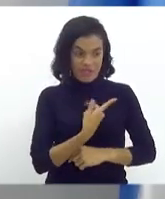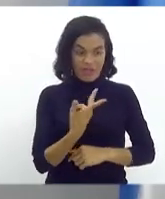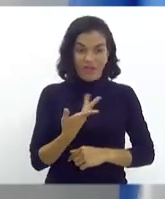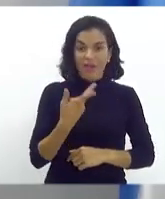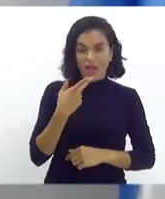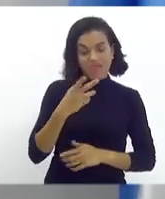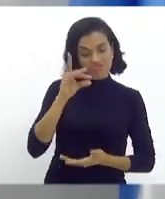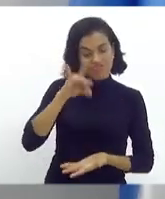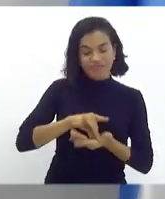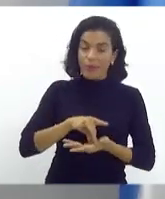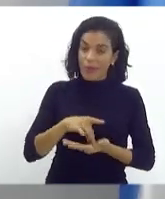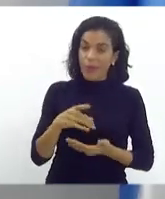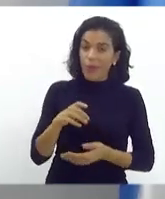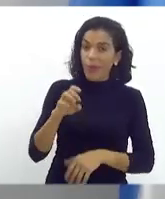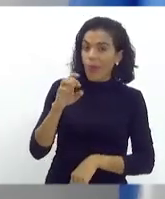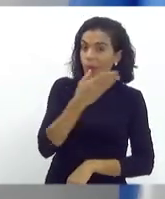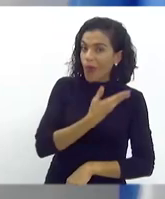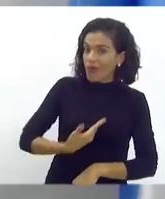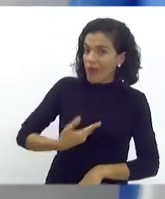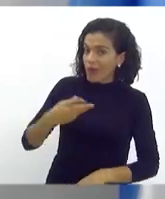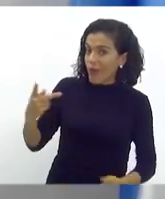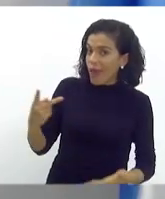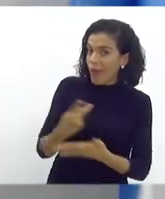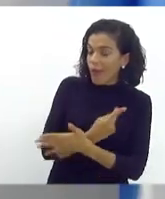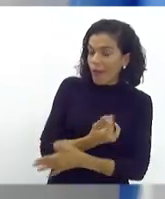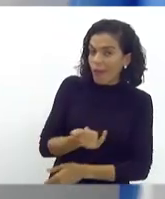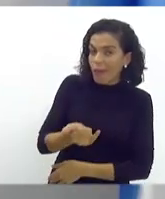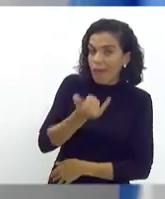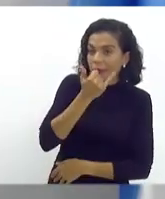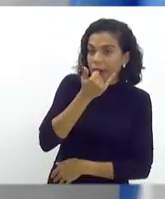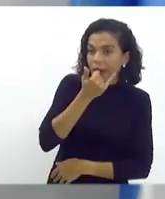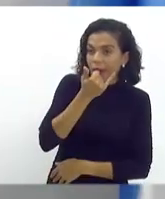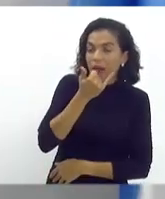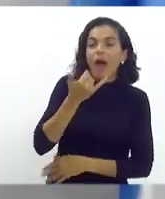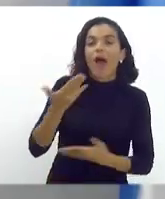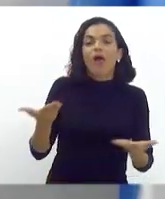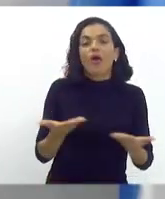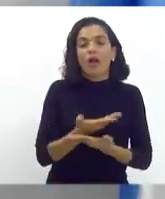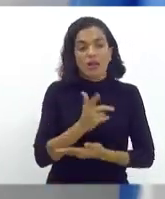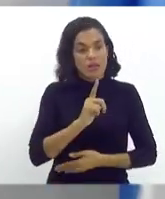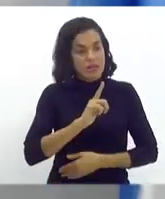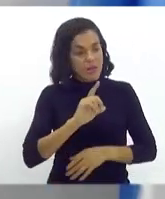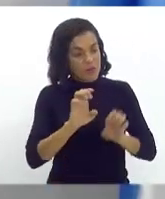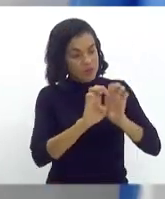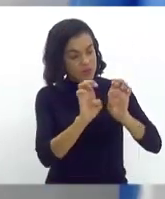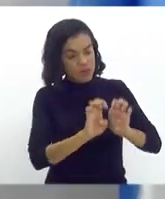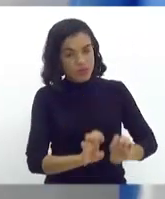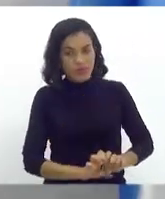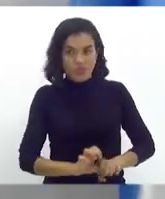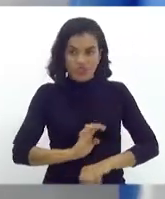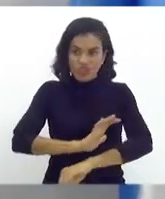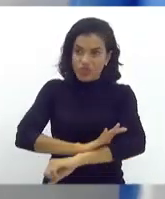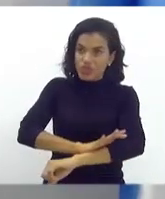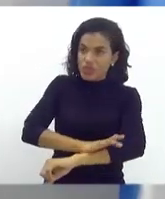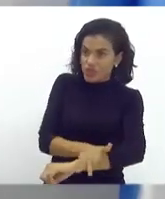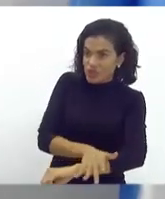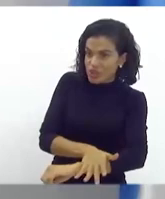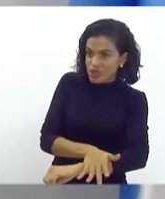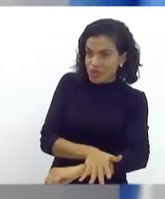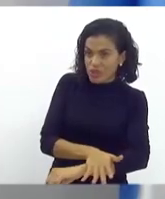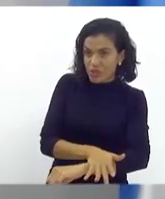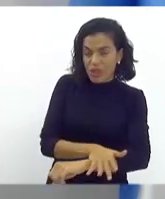o estado errou E se o estado errou porque temos uma estrutura assista